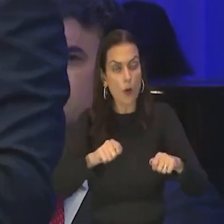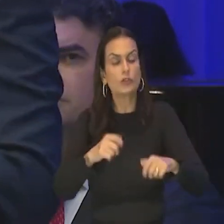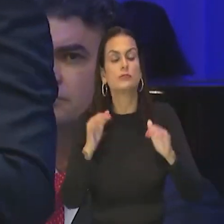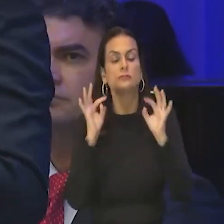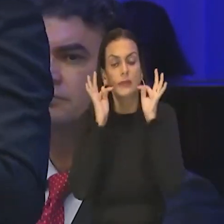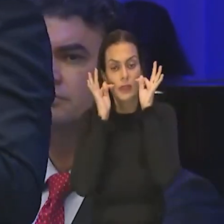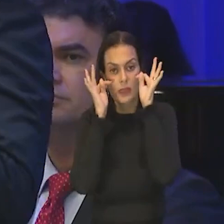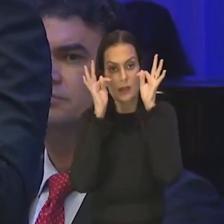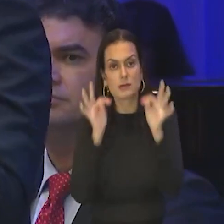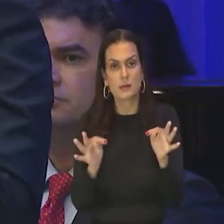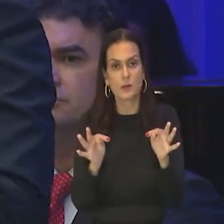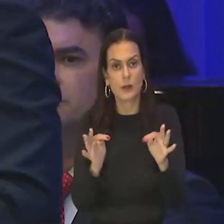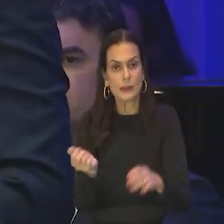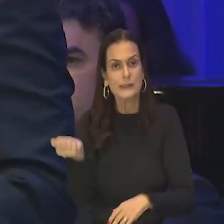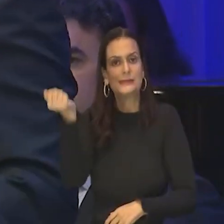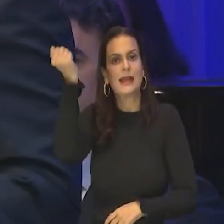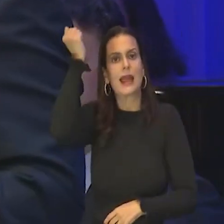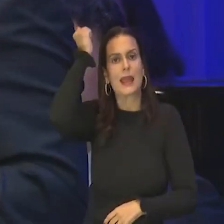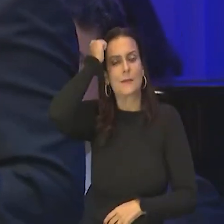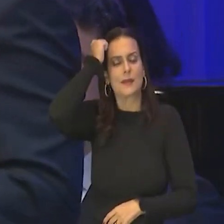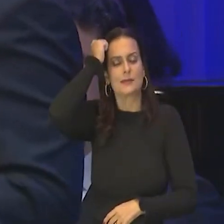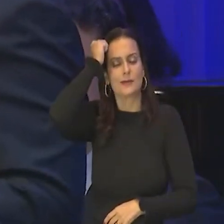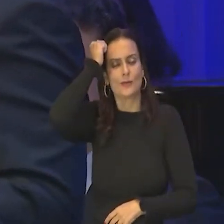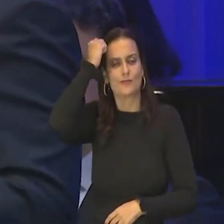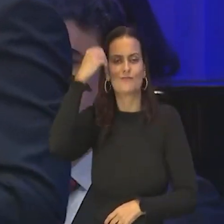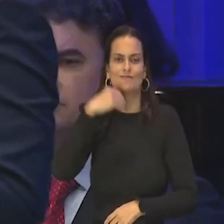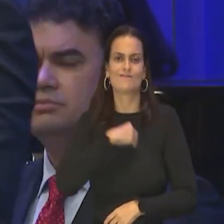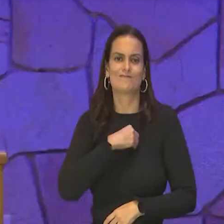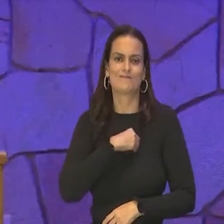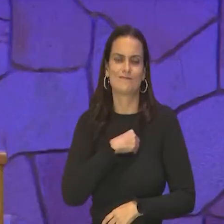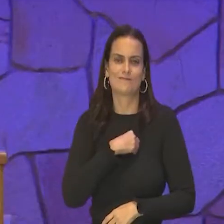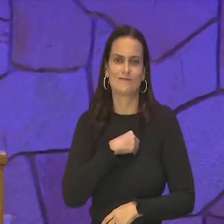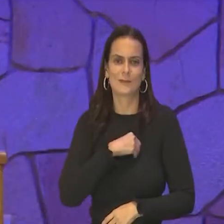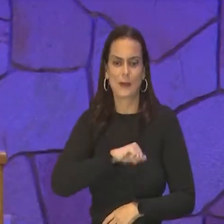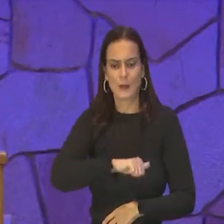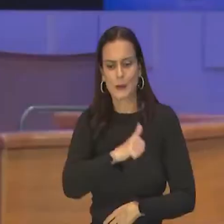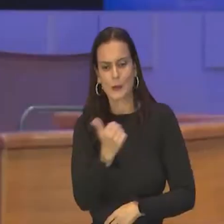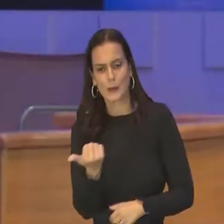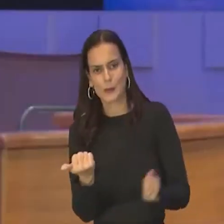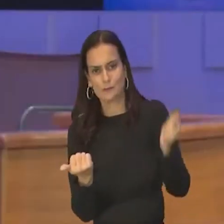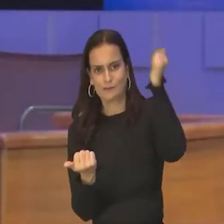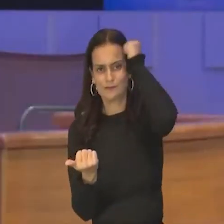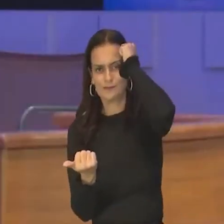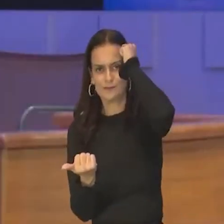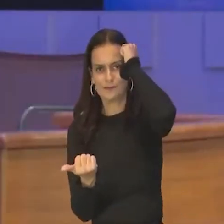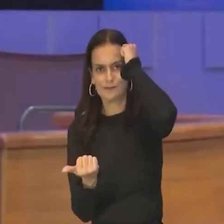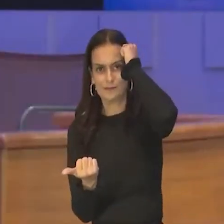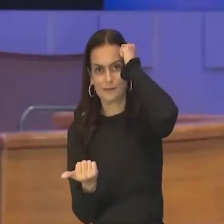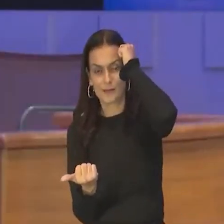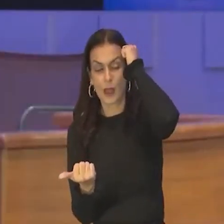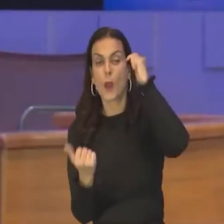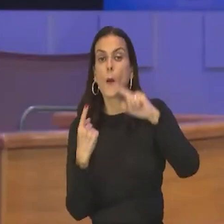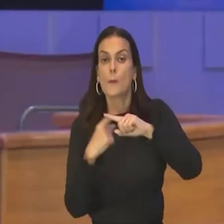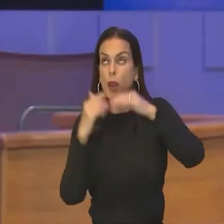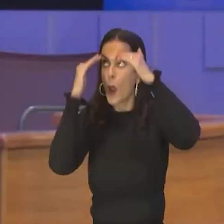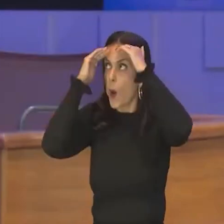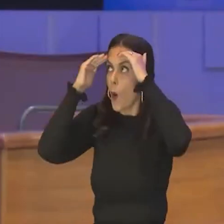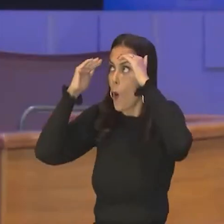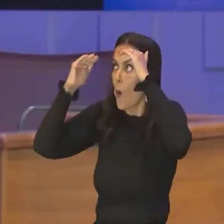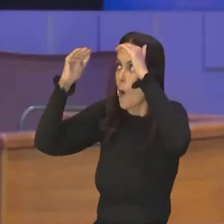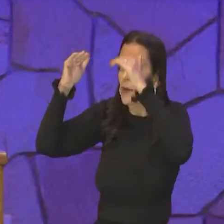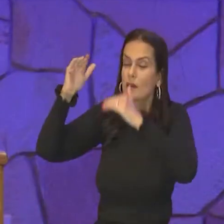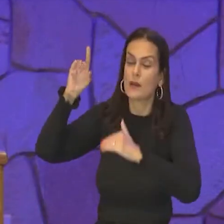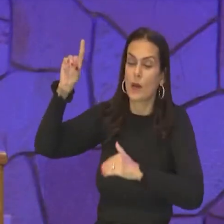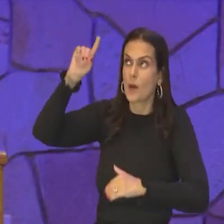testemunhar que vocês se arrependeram dos pecados, foram batizados, porque vocês obedeceram a